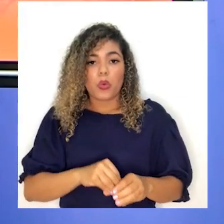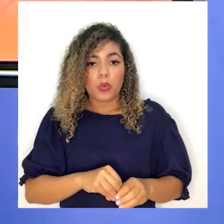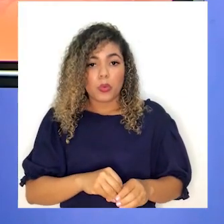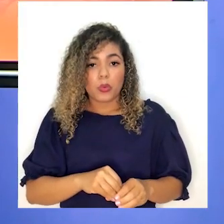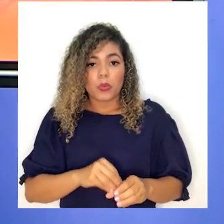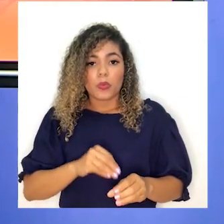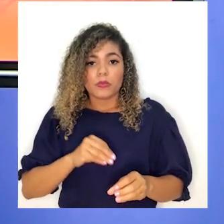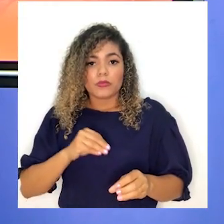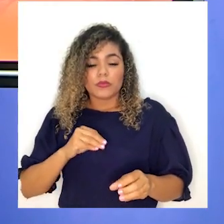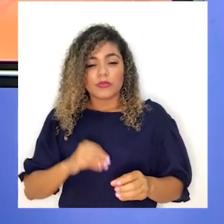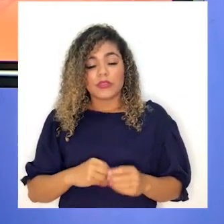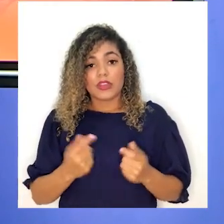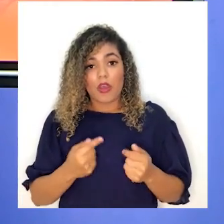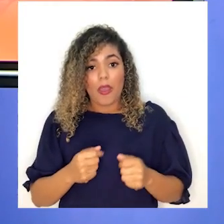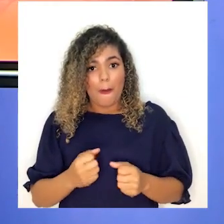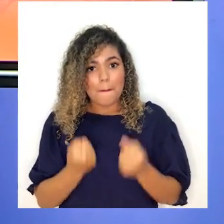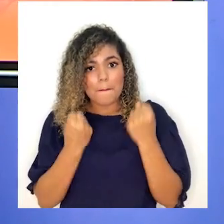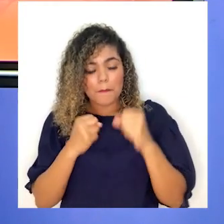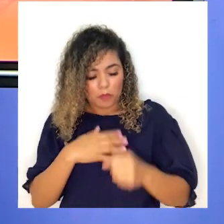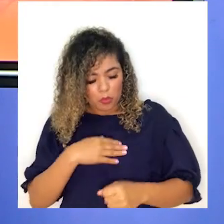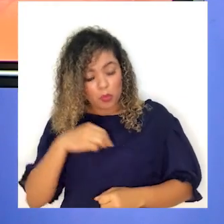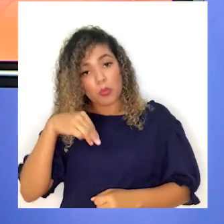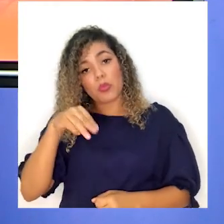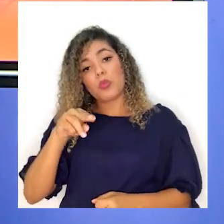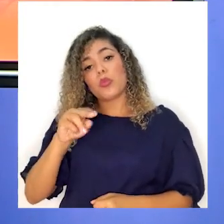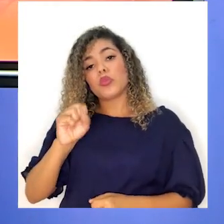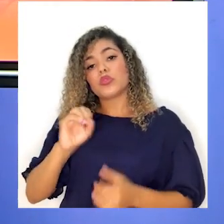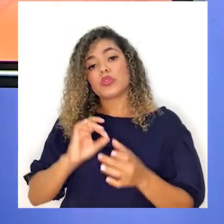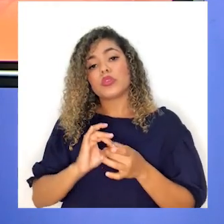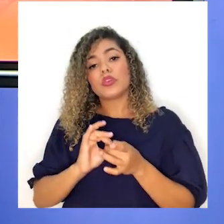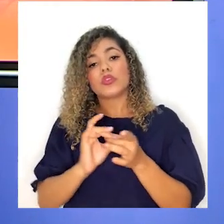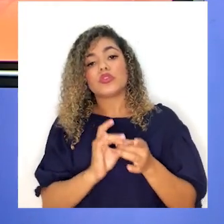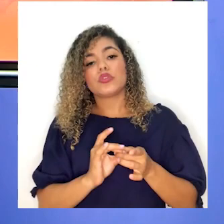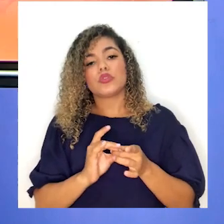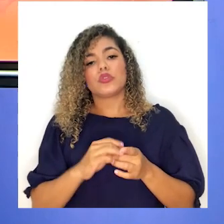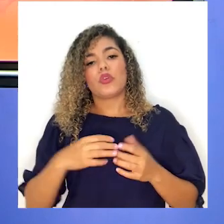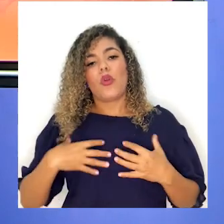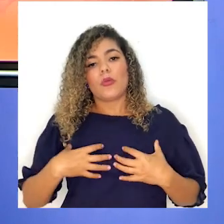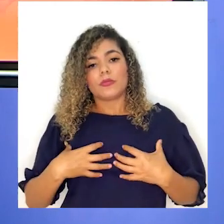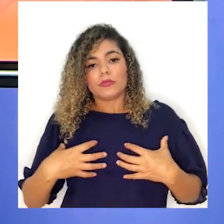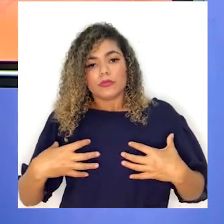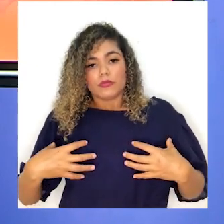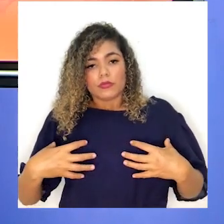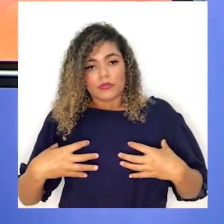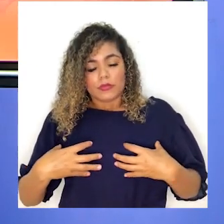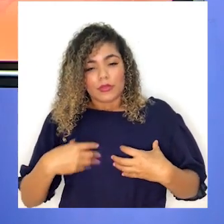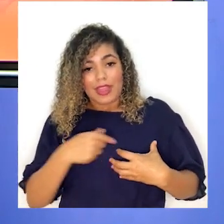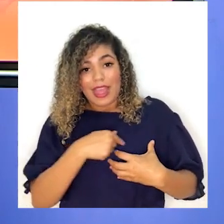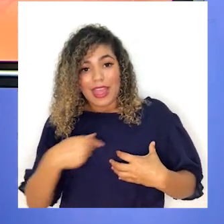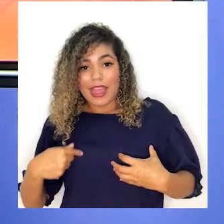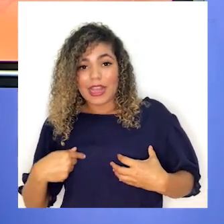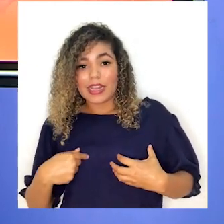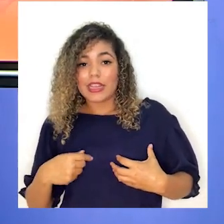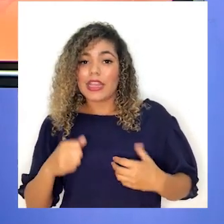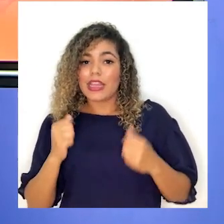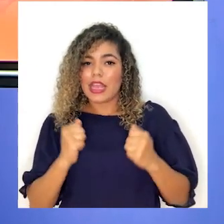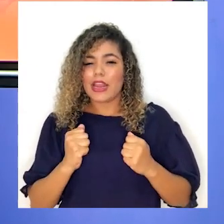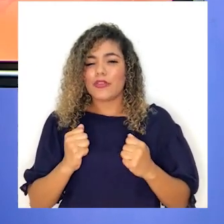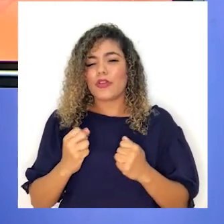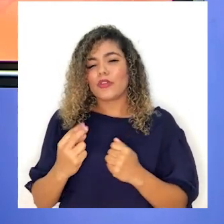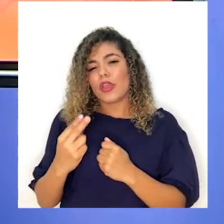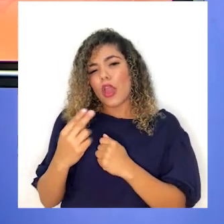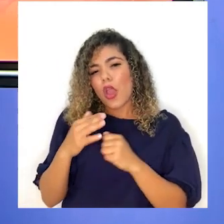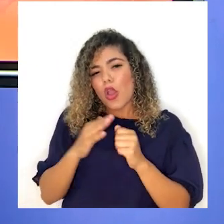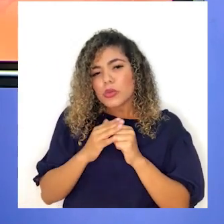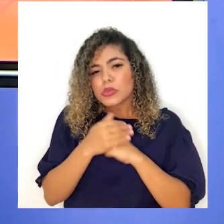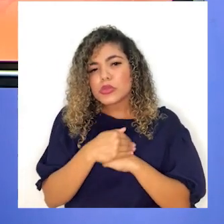que estão juntos aos pulmões. Os pulmões, eles vão ser protegidos pela